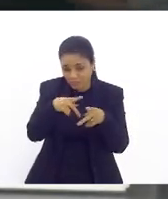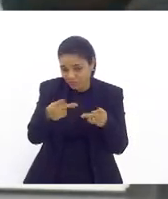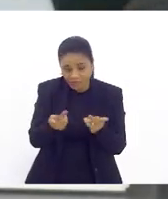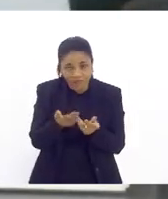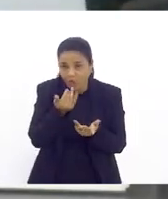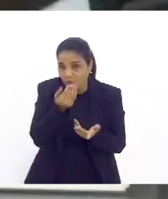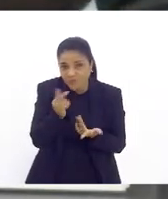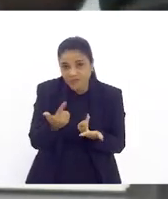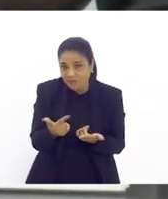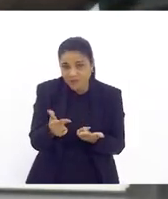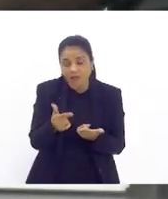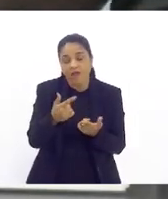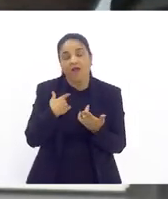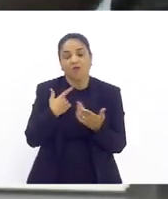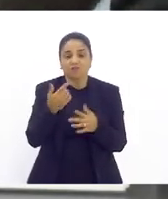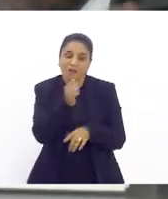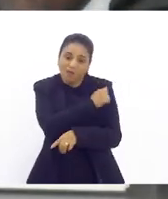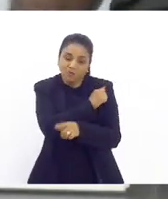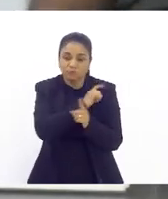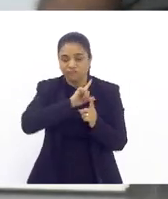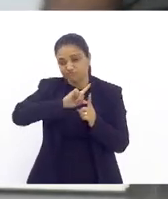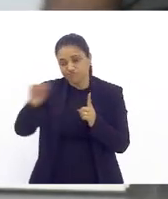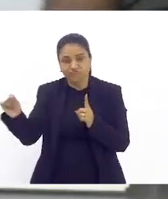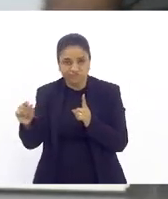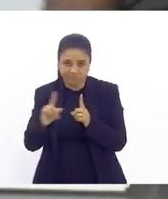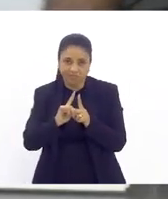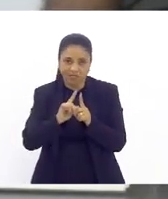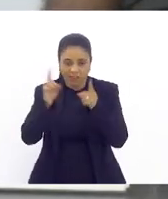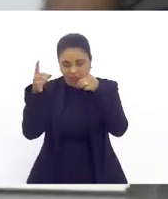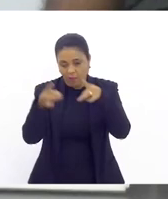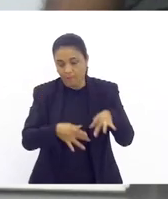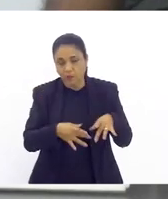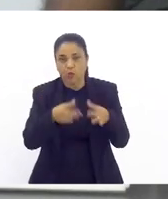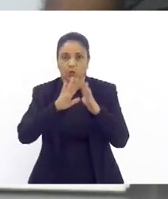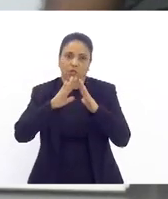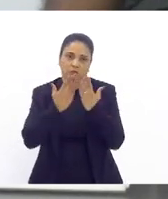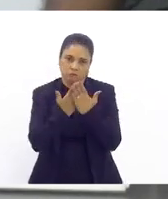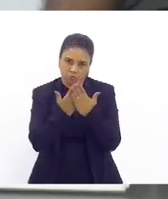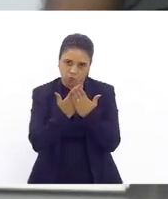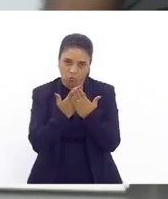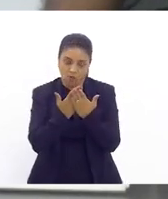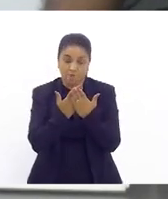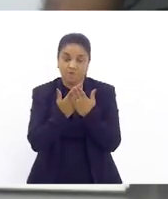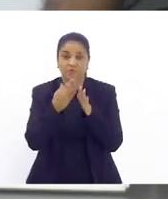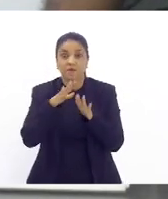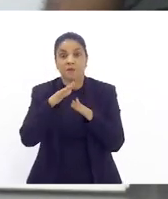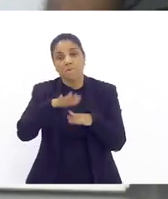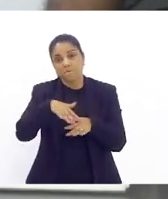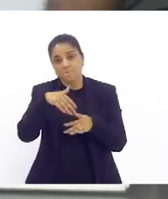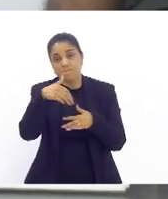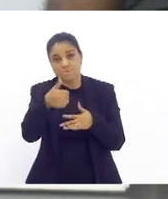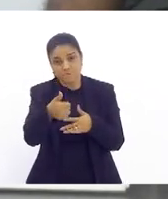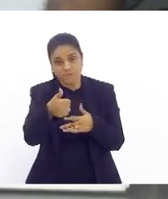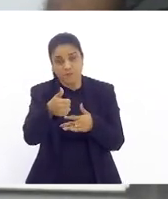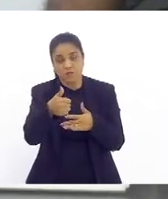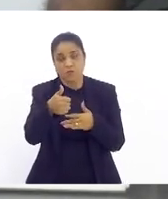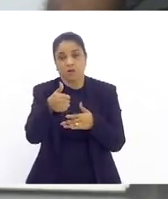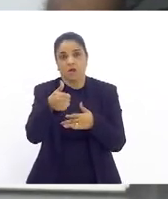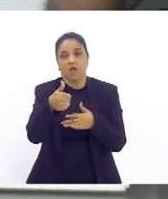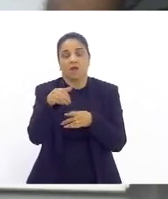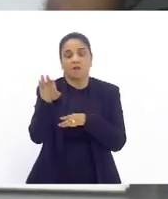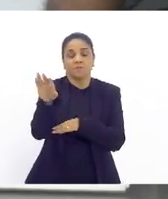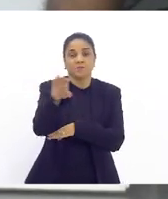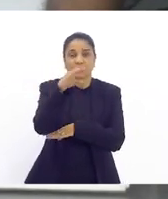isso faz com que haja evasão então é para que a gente possa né talvez melhorar em termos da Ciência